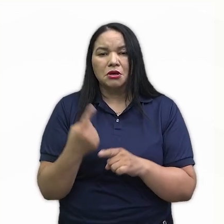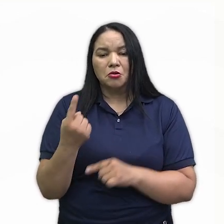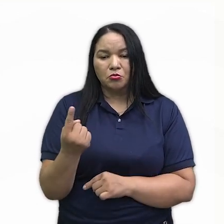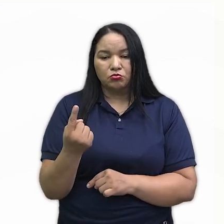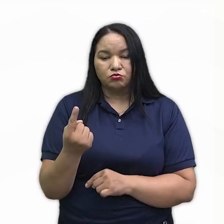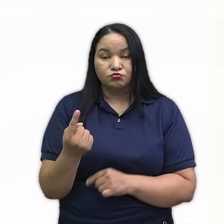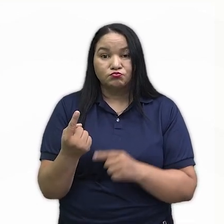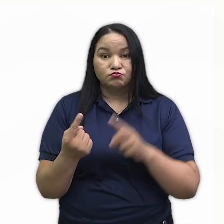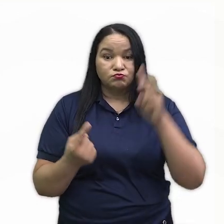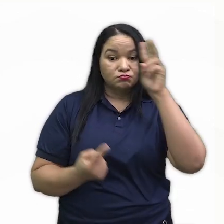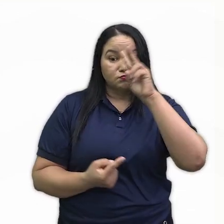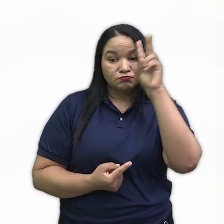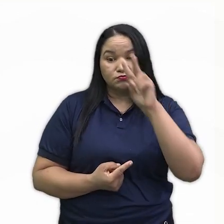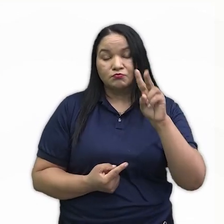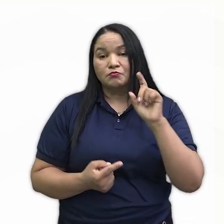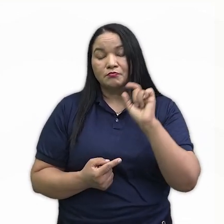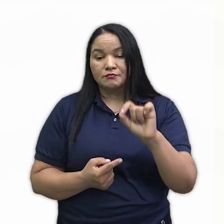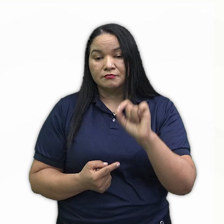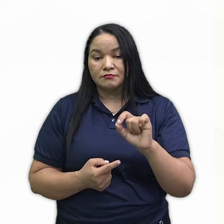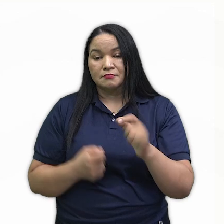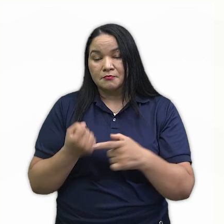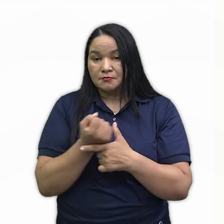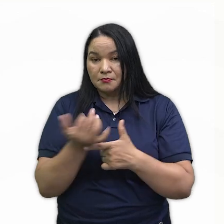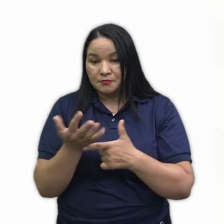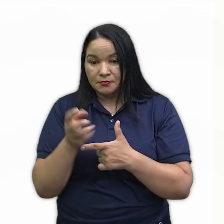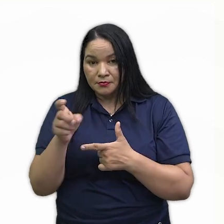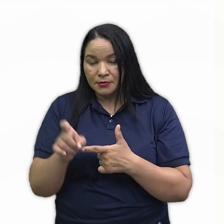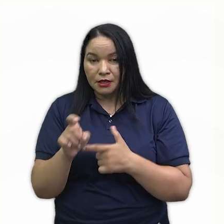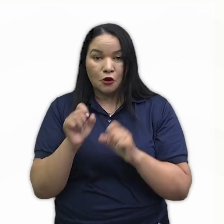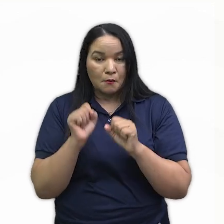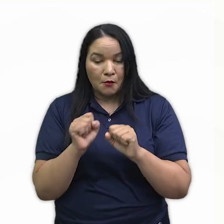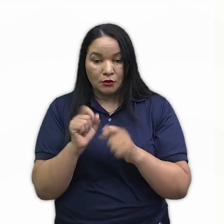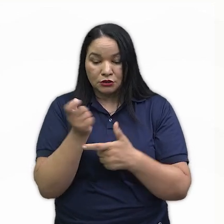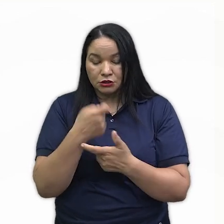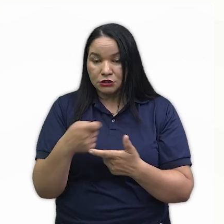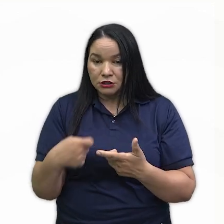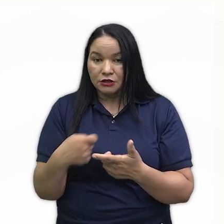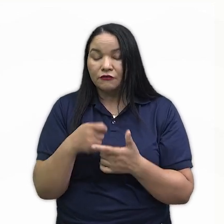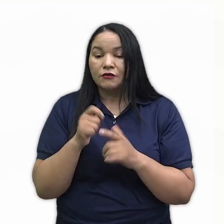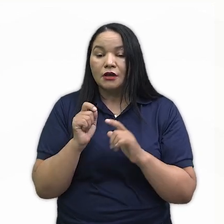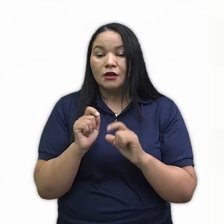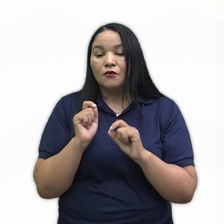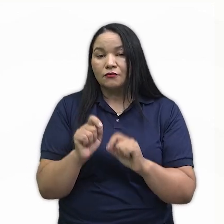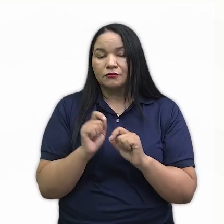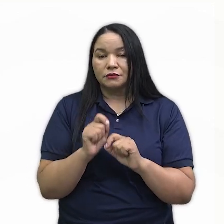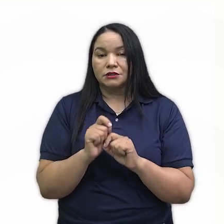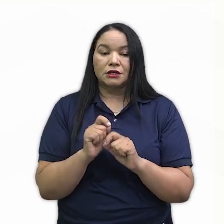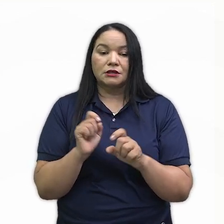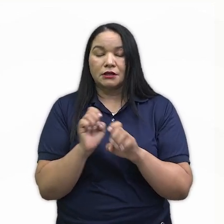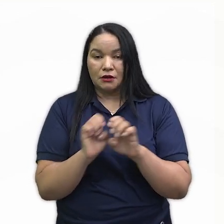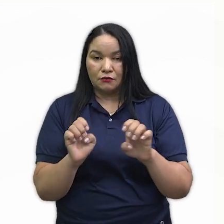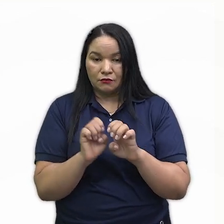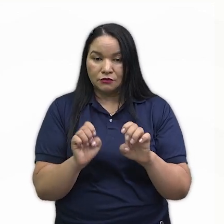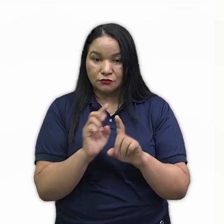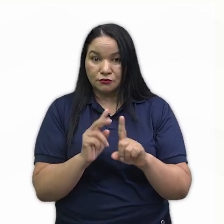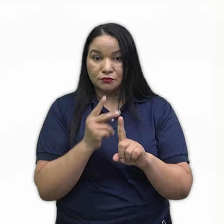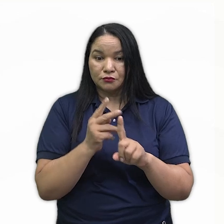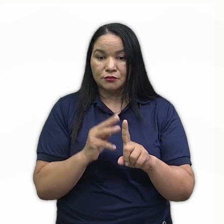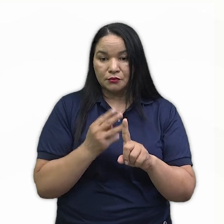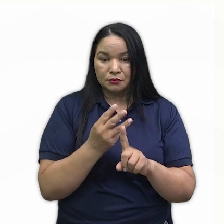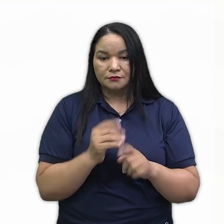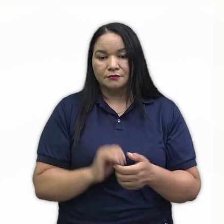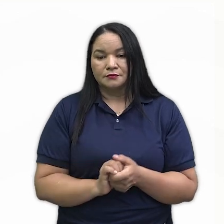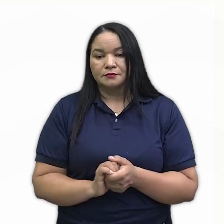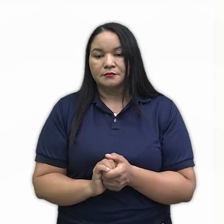1? Você lembra que o logaritmo nós podemos escrever na forma de uma equação exponencial? Então, aqui nós vamos ter o seguinte, ó,